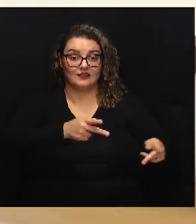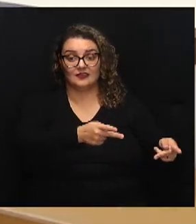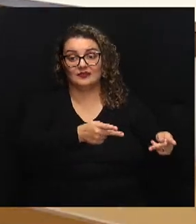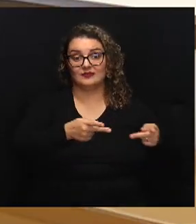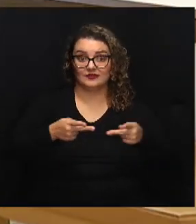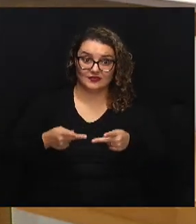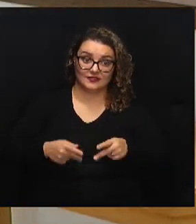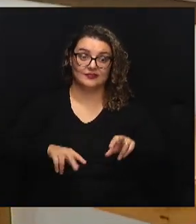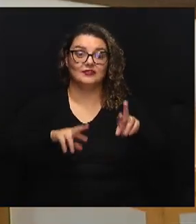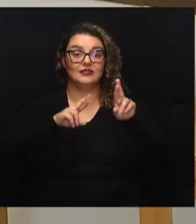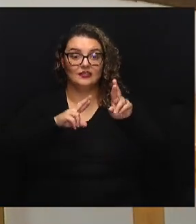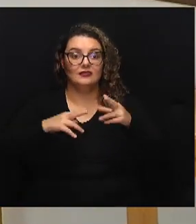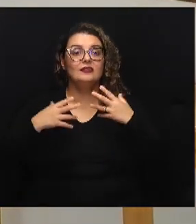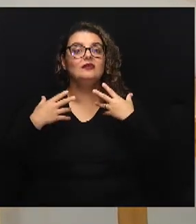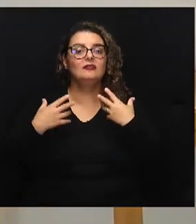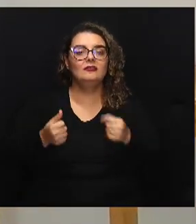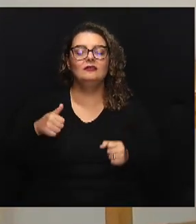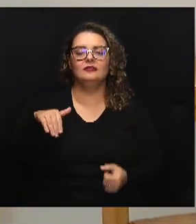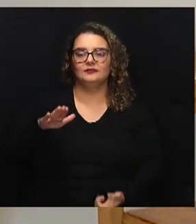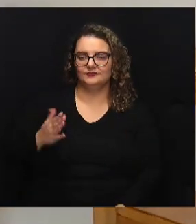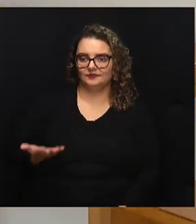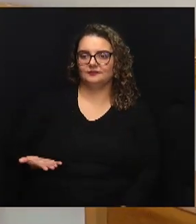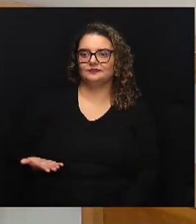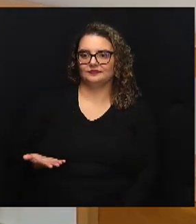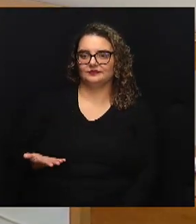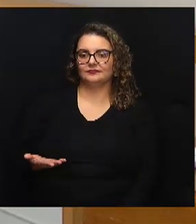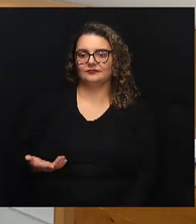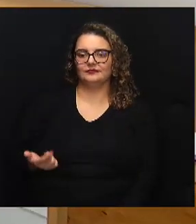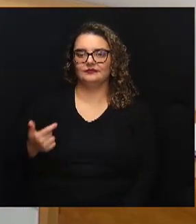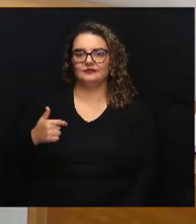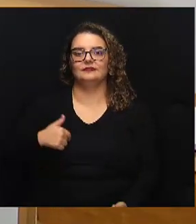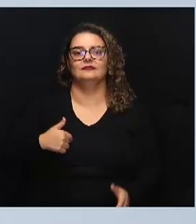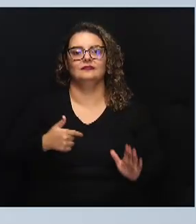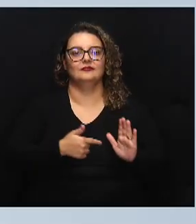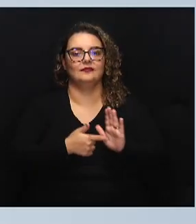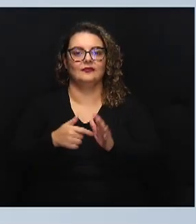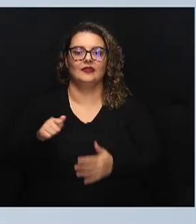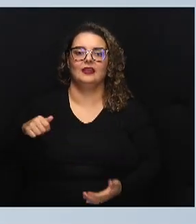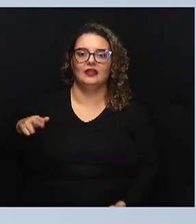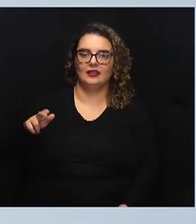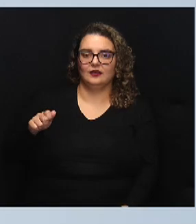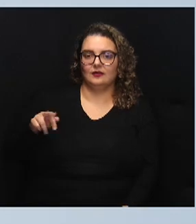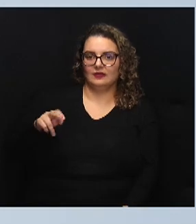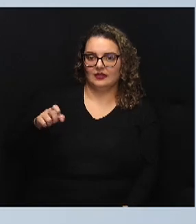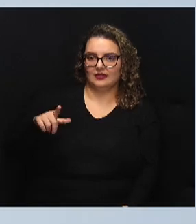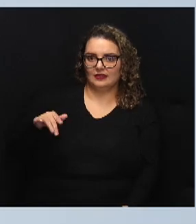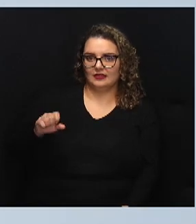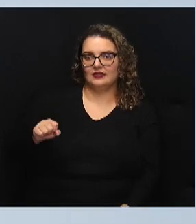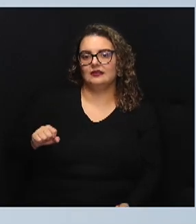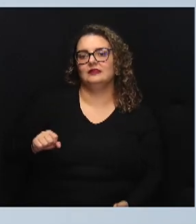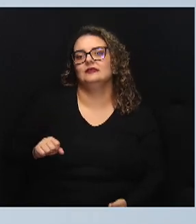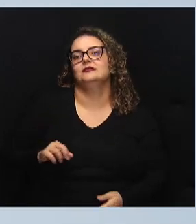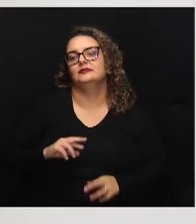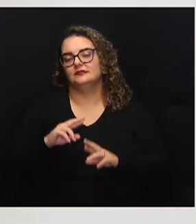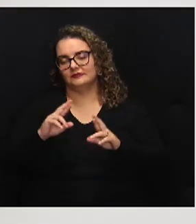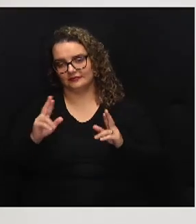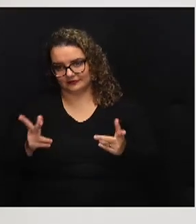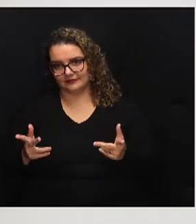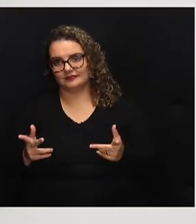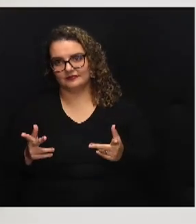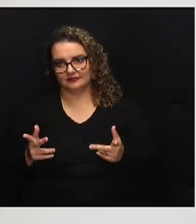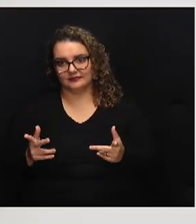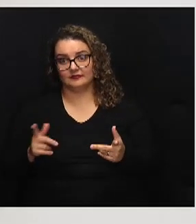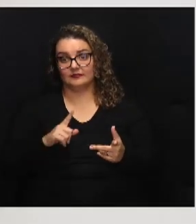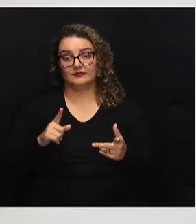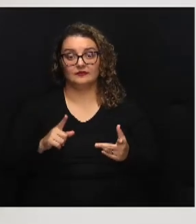e esperamos receber mais ainda. Eu estou expondo aquarelas inéditas, embora elas não sejam